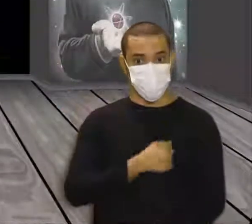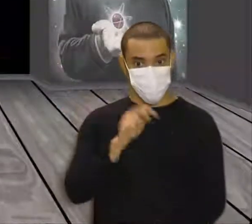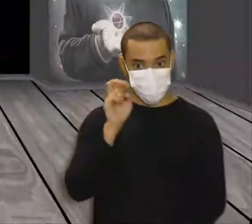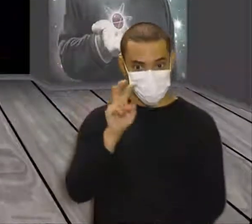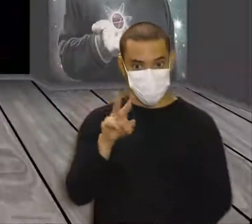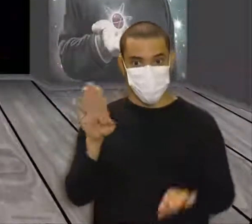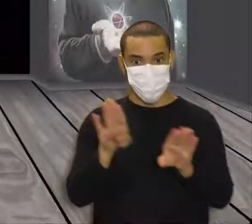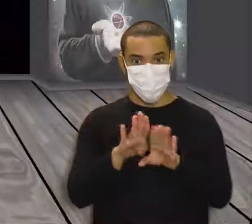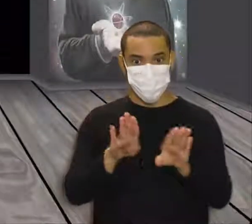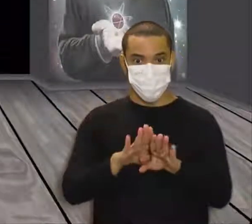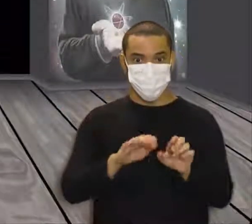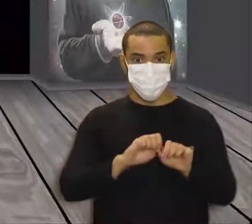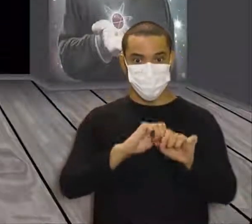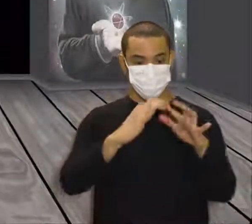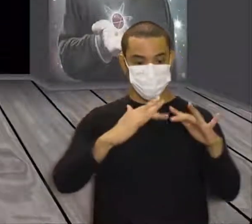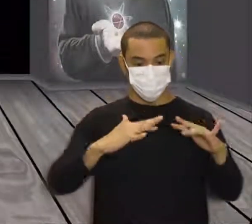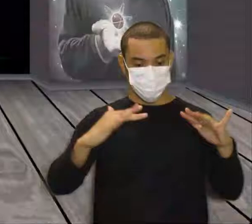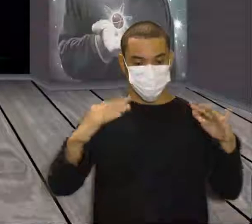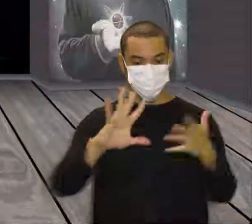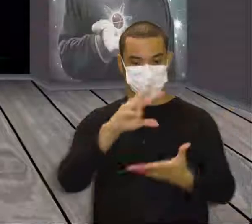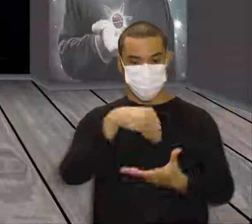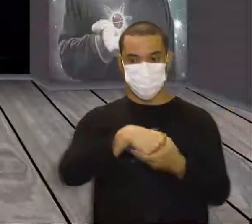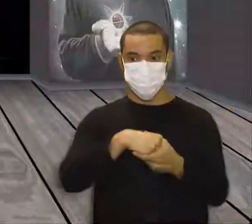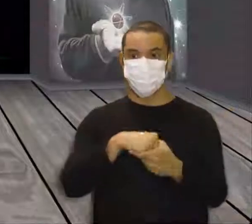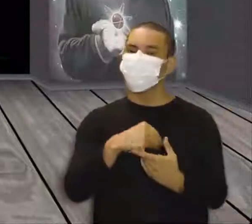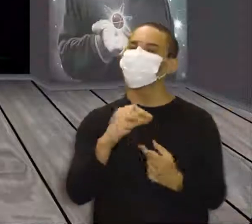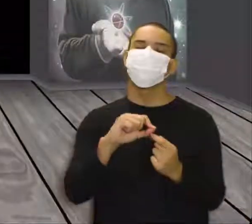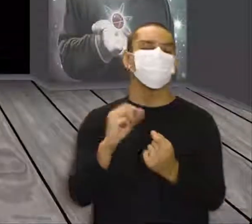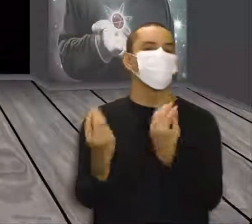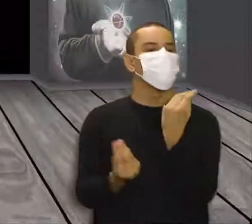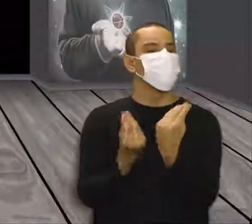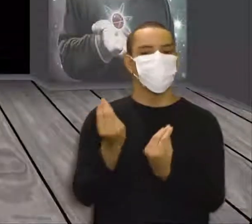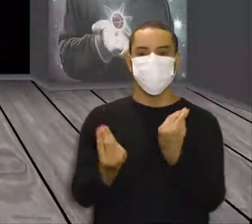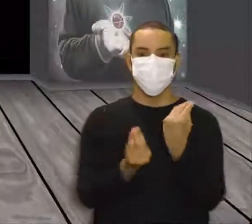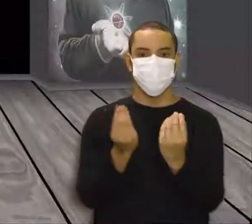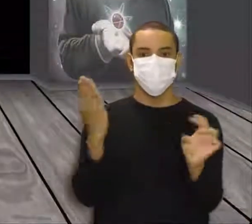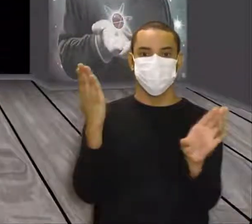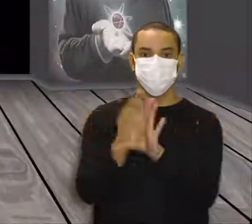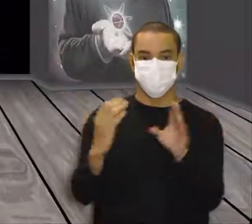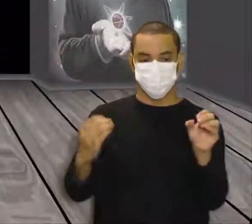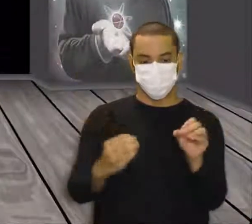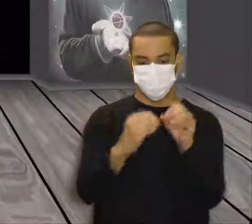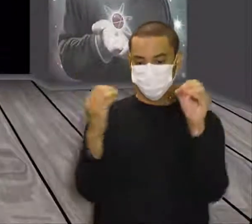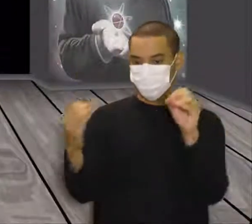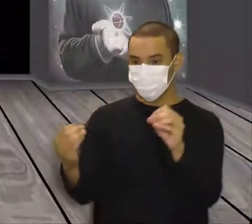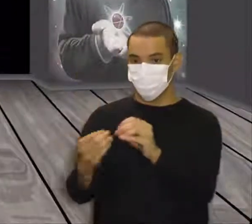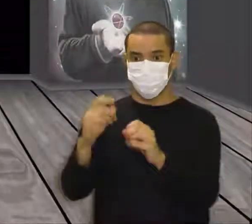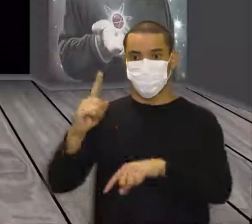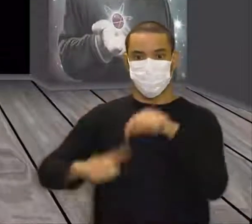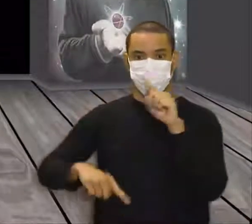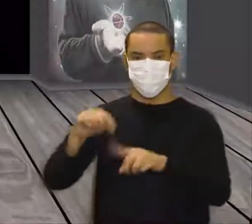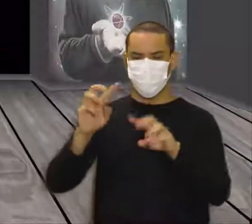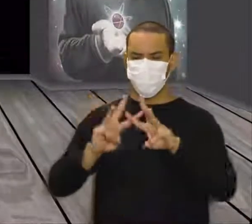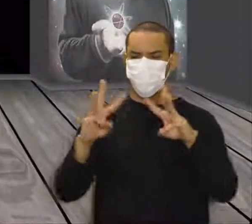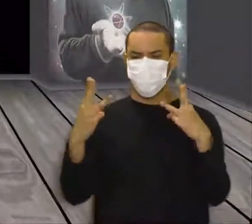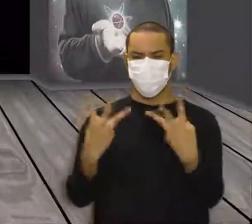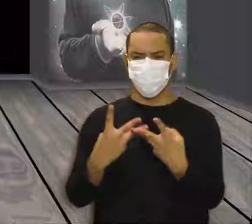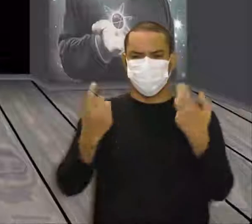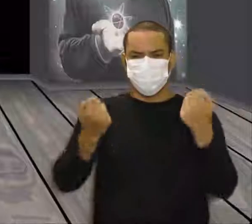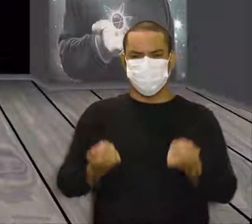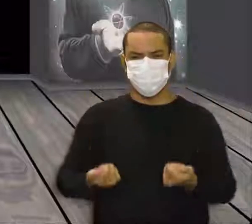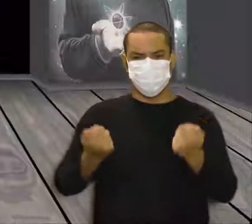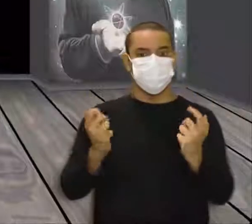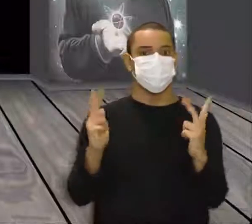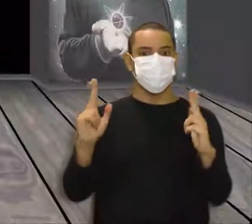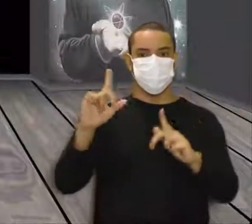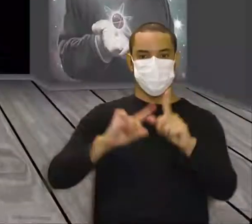ondas gravitacionais elas são produzidas, né, por colisões de objetos muito densos, como estrela de